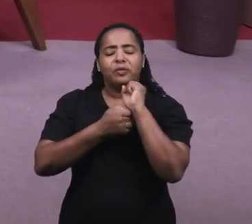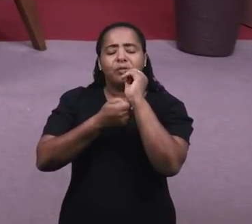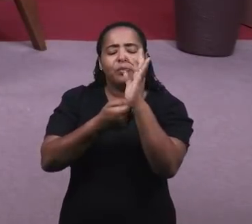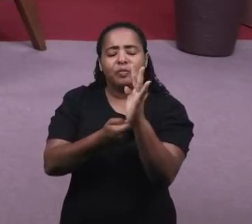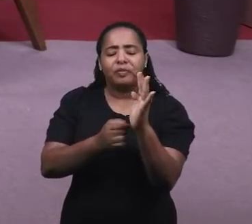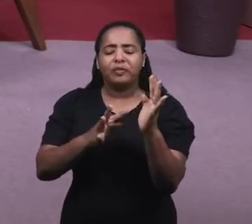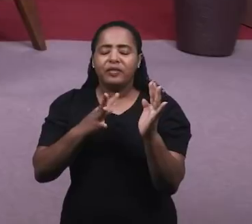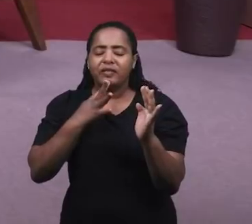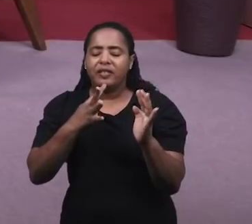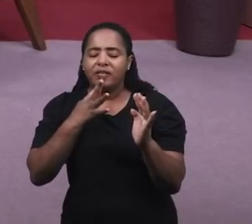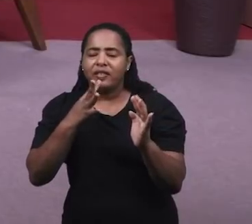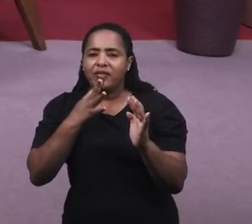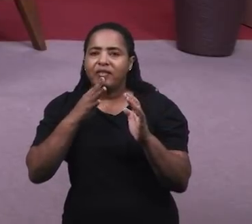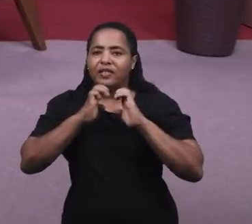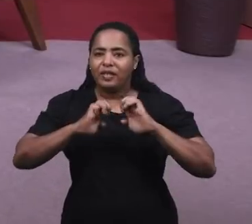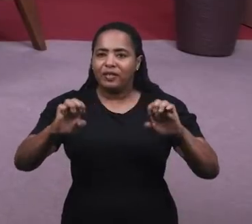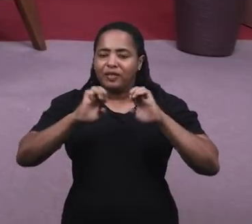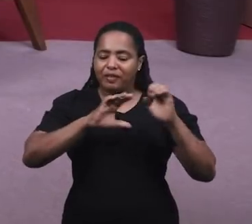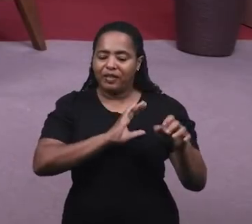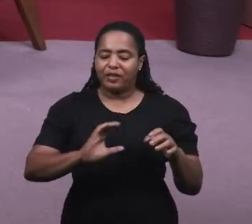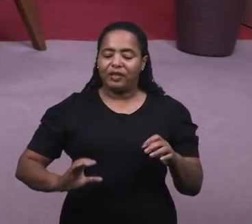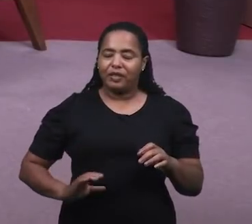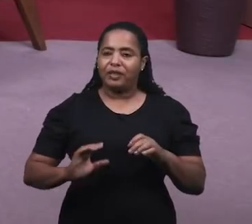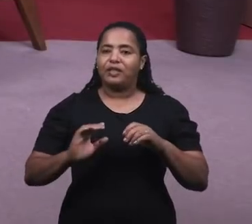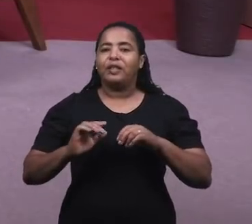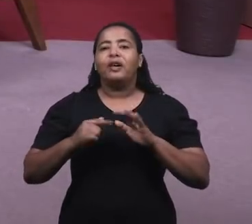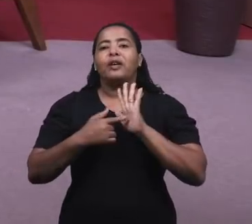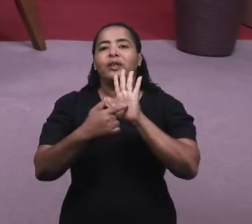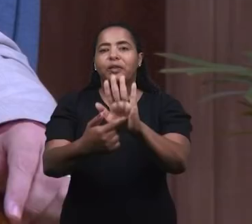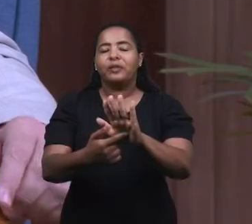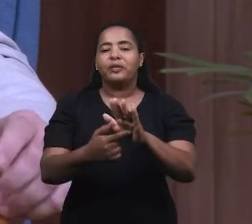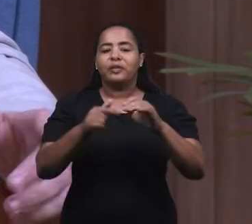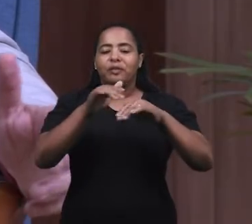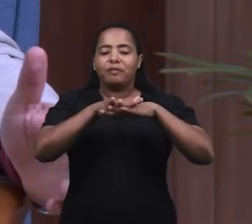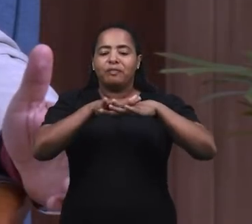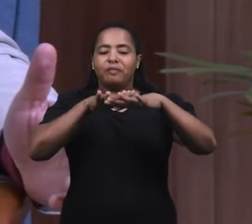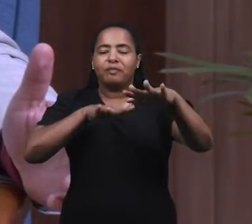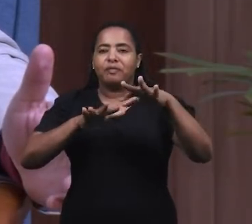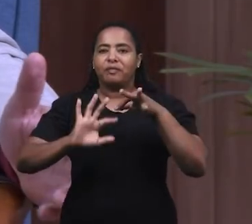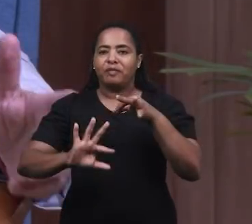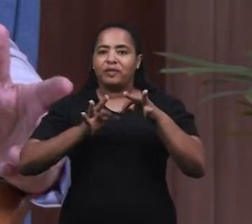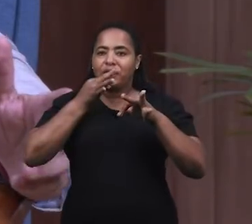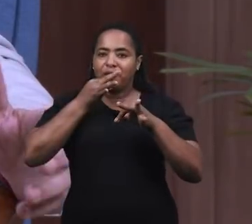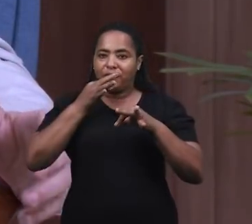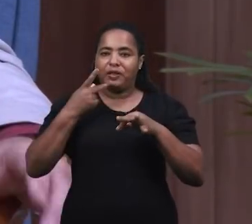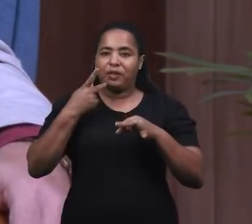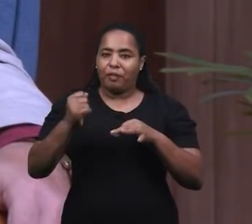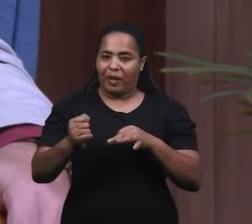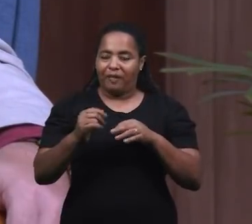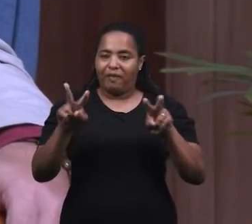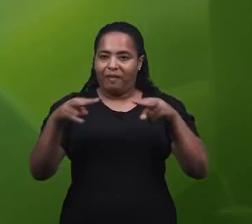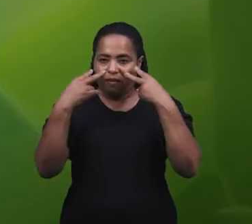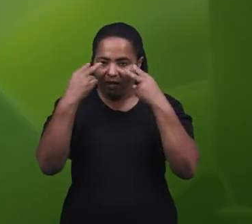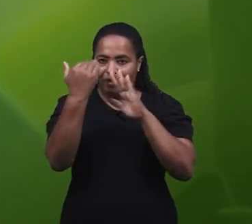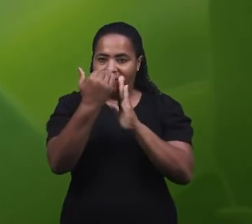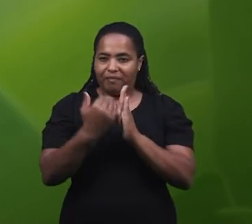vai falar sobre o assunto com o título A Vinha do Pai. Assista agora ao quadro Lições do